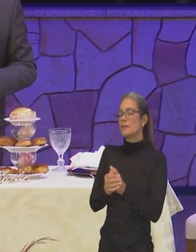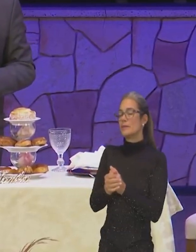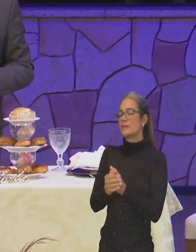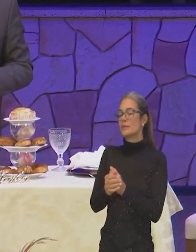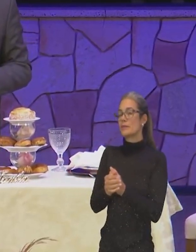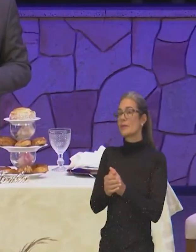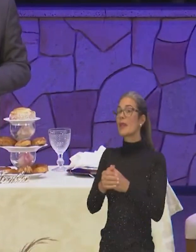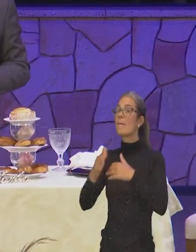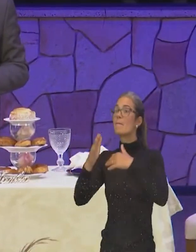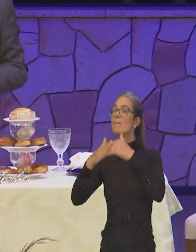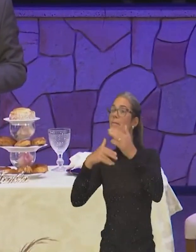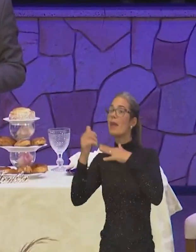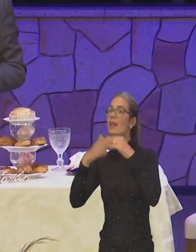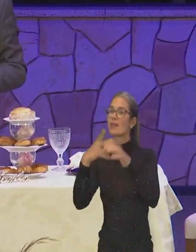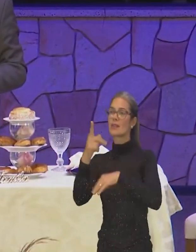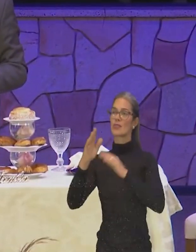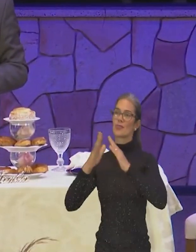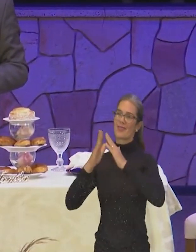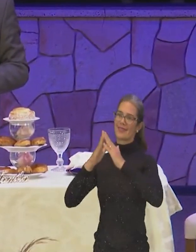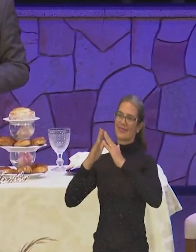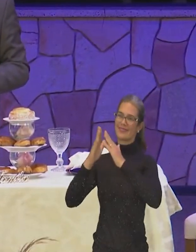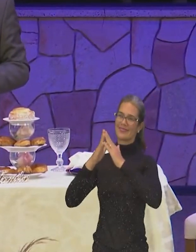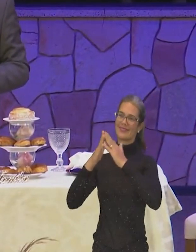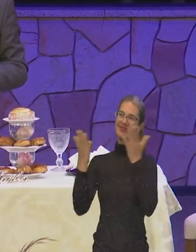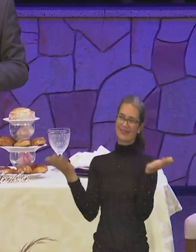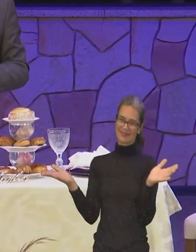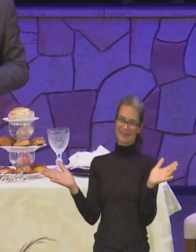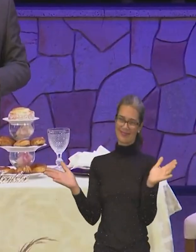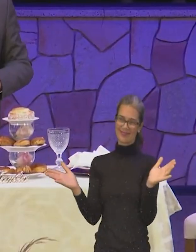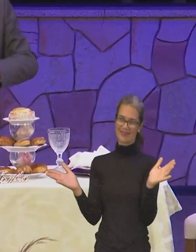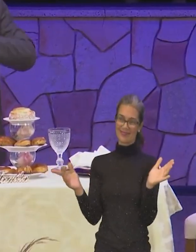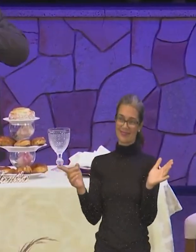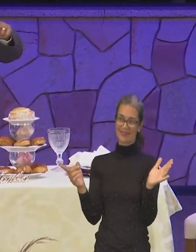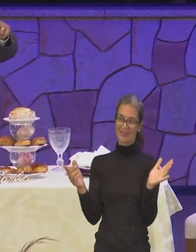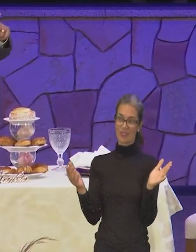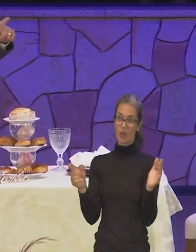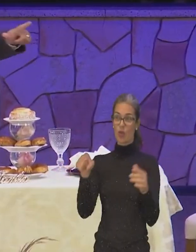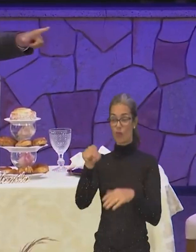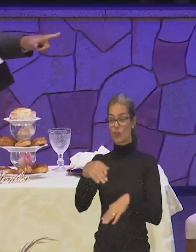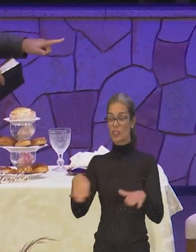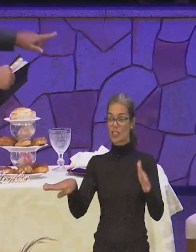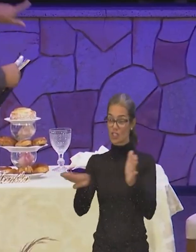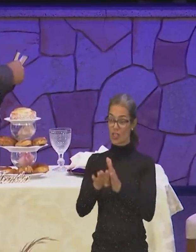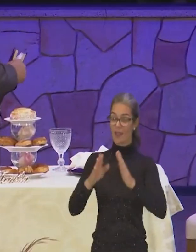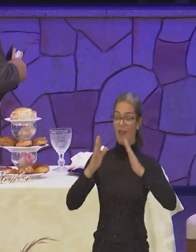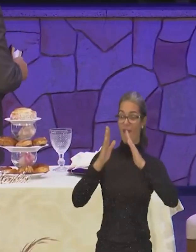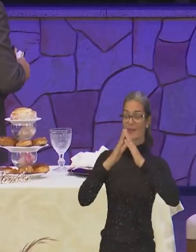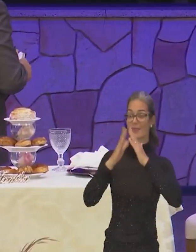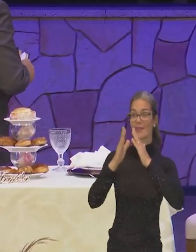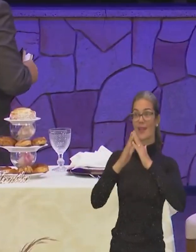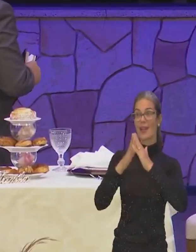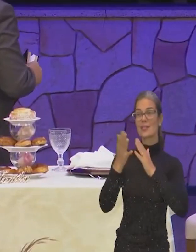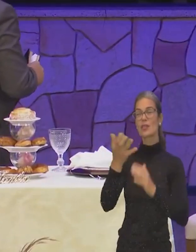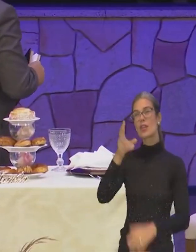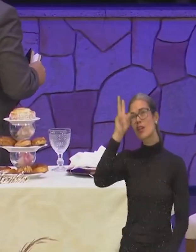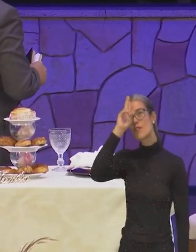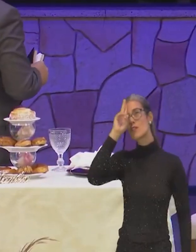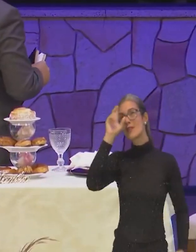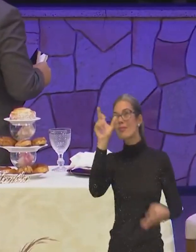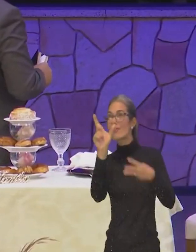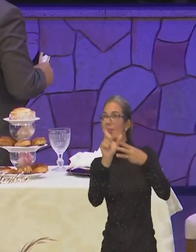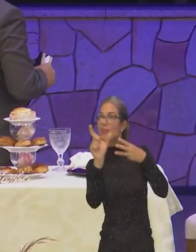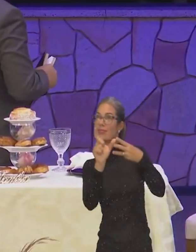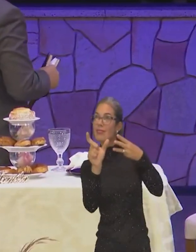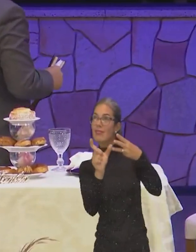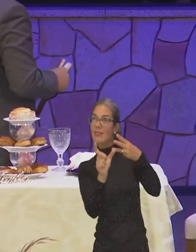essa prática na sua casa. Quando você chegar em casa, abrir a porta da sua casa, eu quero que você lembre dessas 3